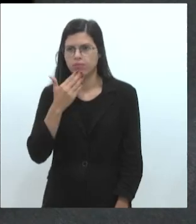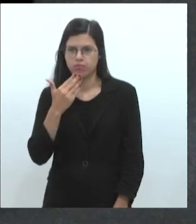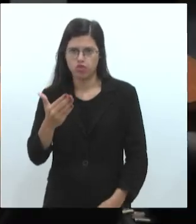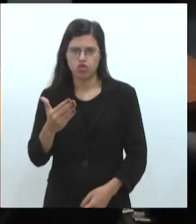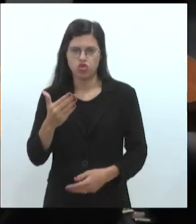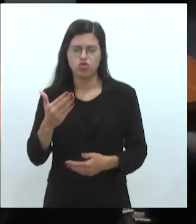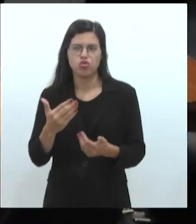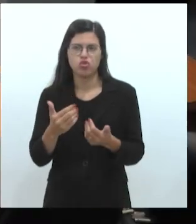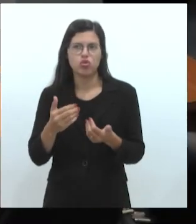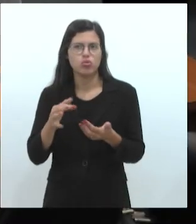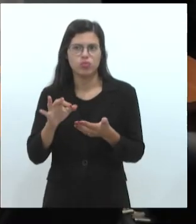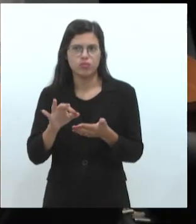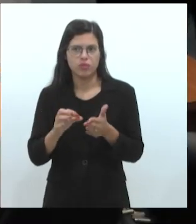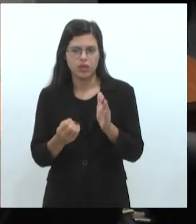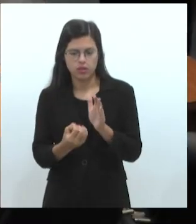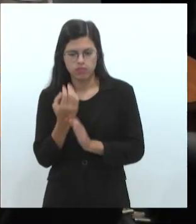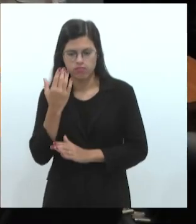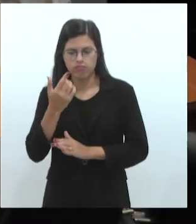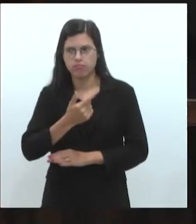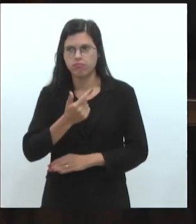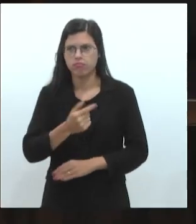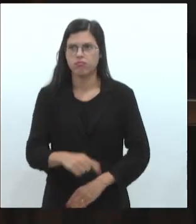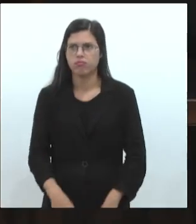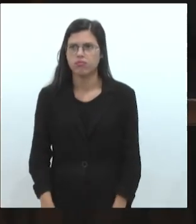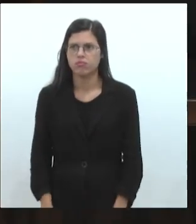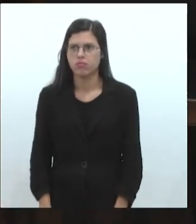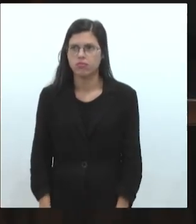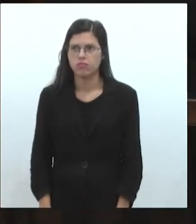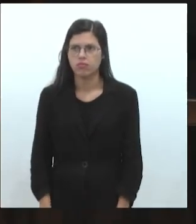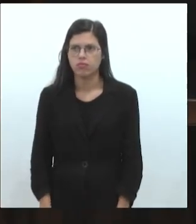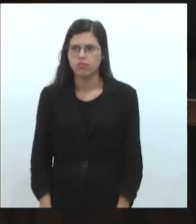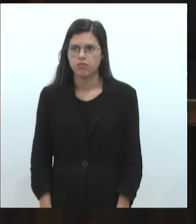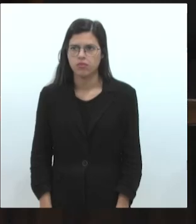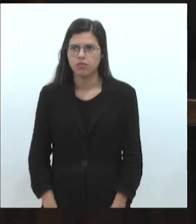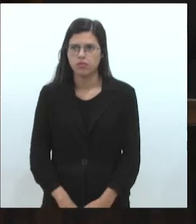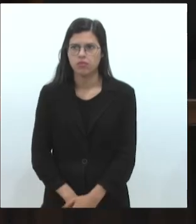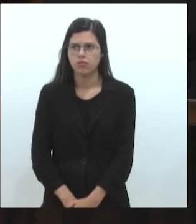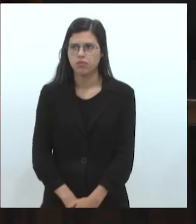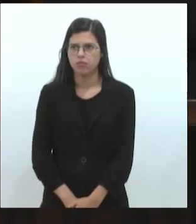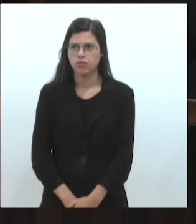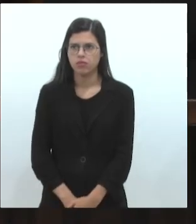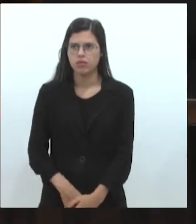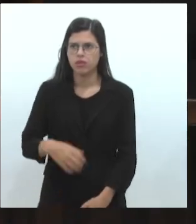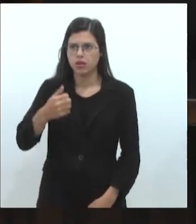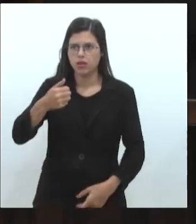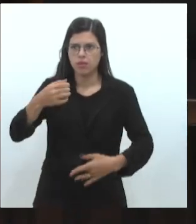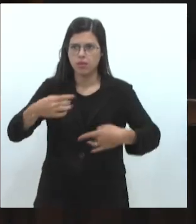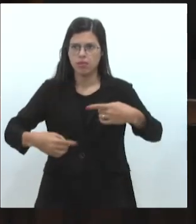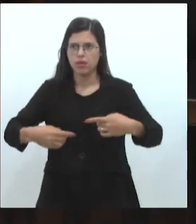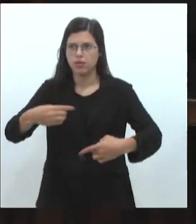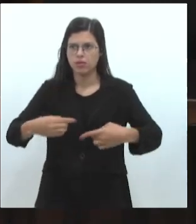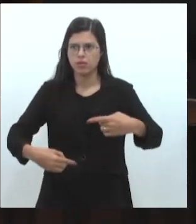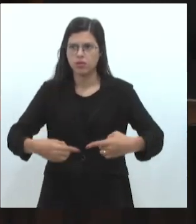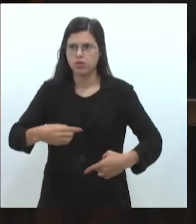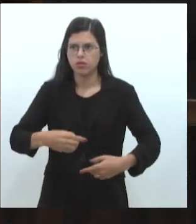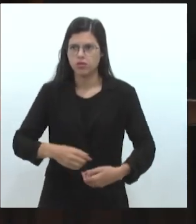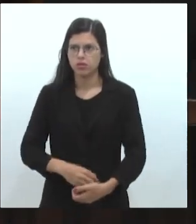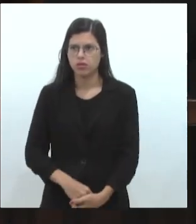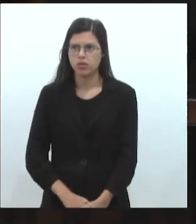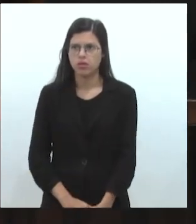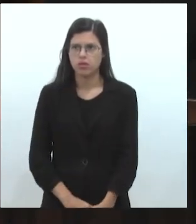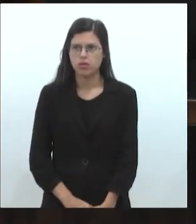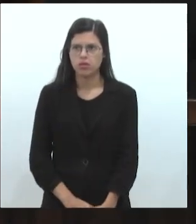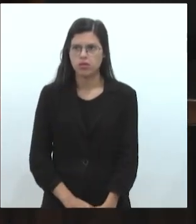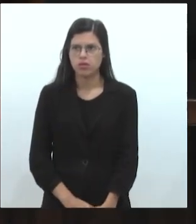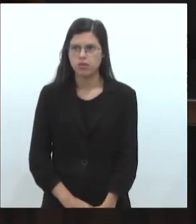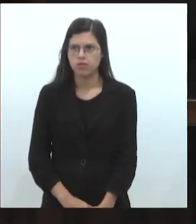Jairi? Jari de Oliveira. Está em segunda discussão? Mas não pode conceder? Está em primeira, pode conceder, mas Tá.